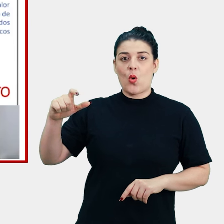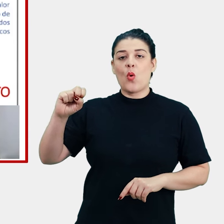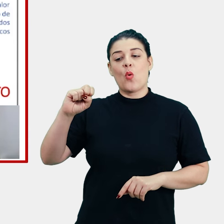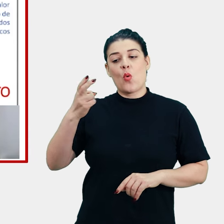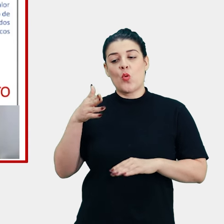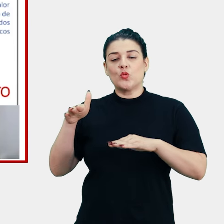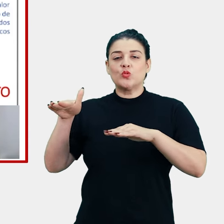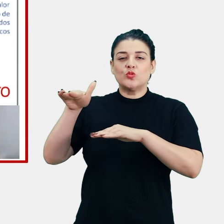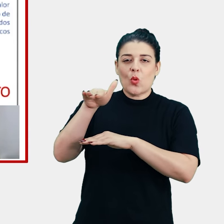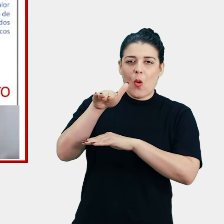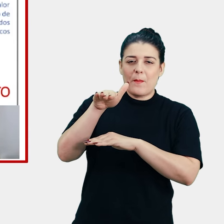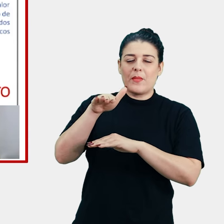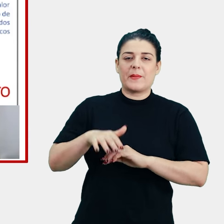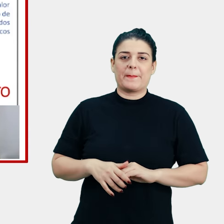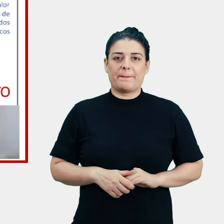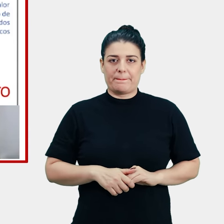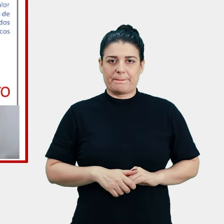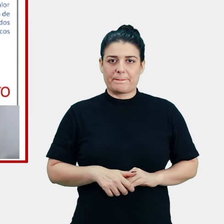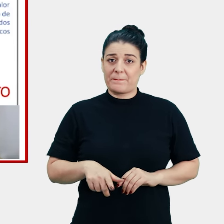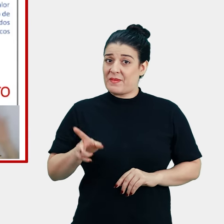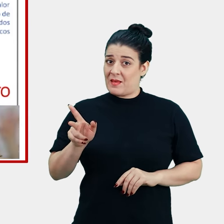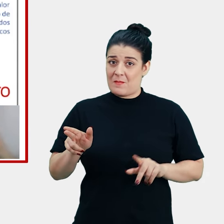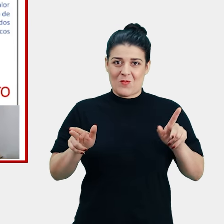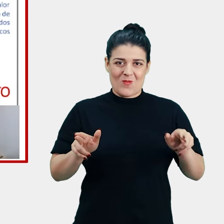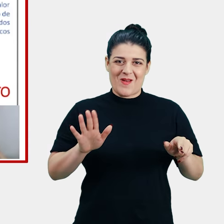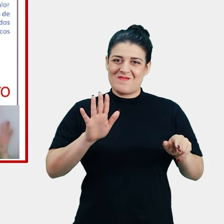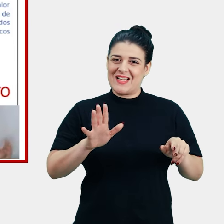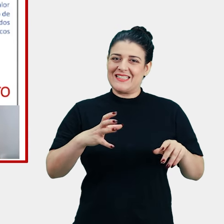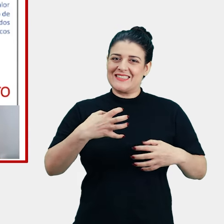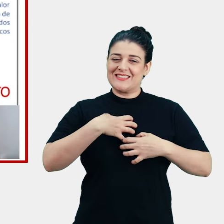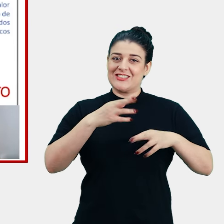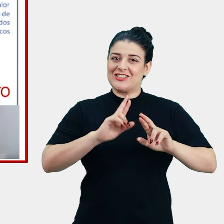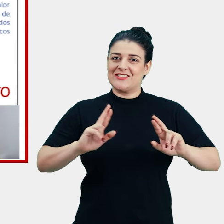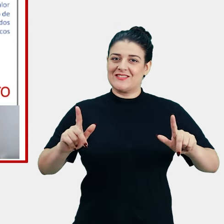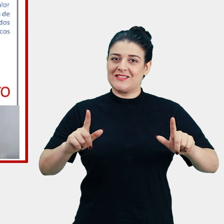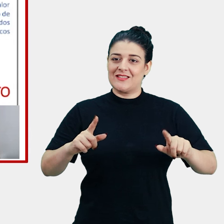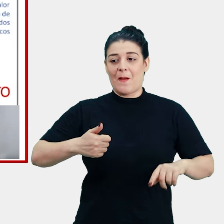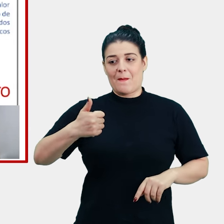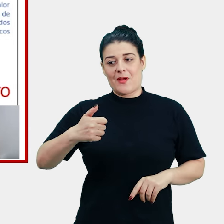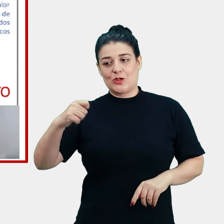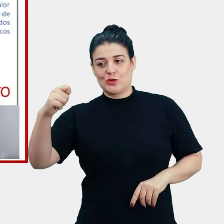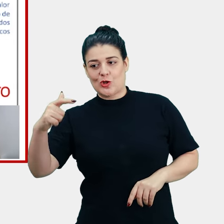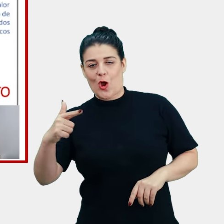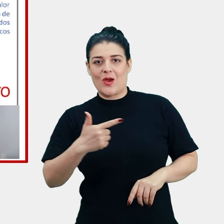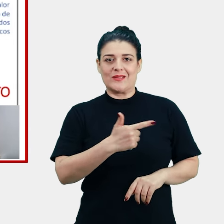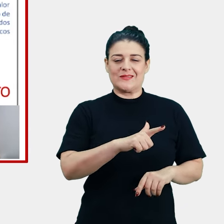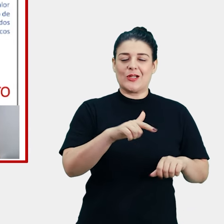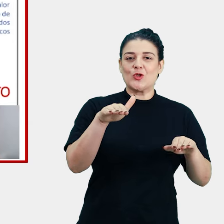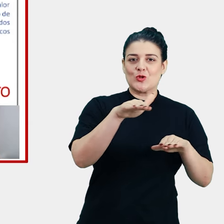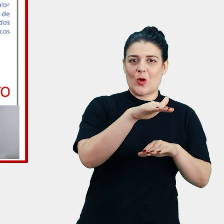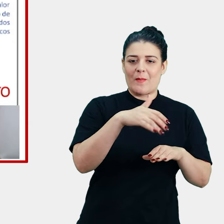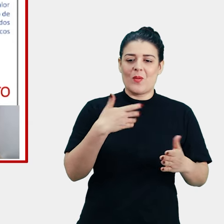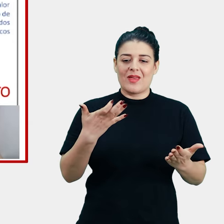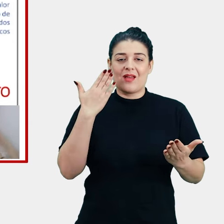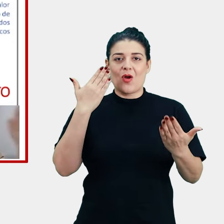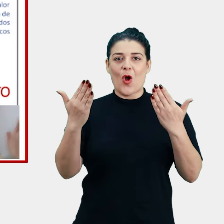sombra, e é a mesma planta, mas está em condições de cultivo diferentes. E eu quero